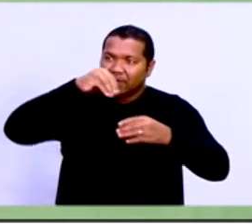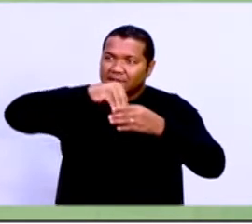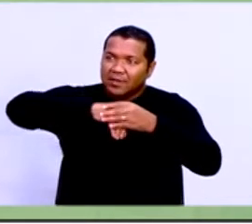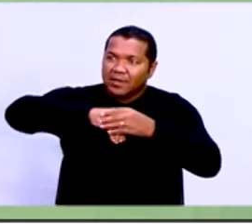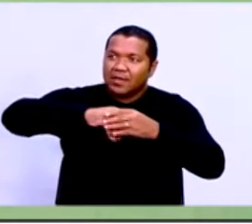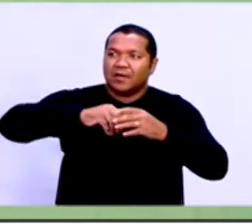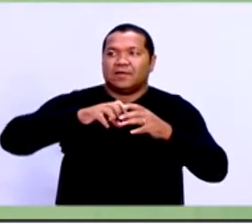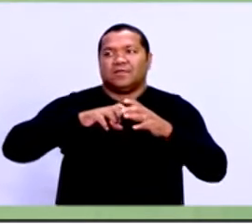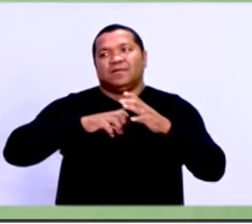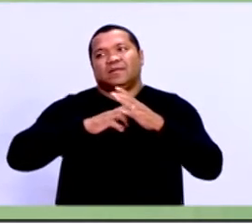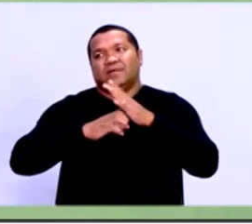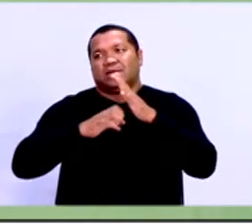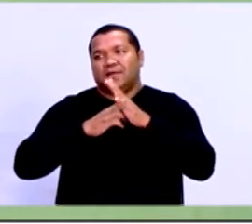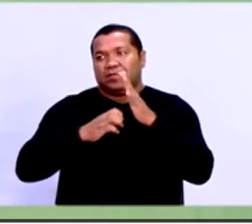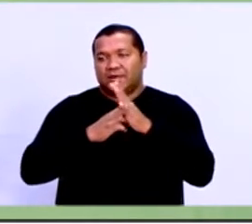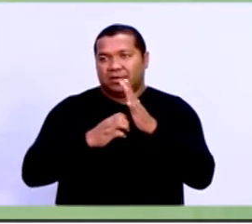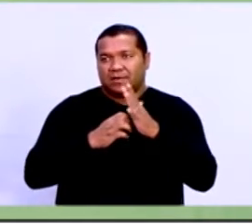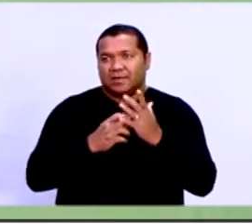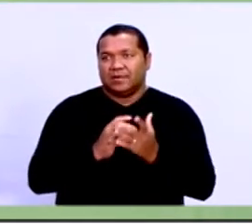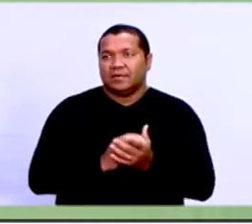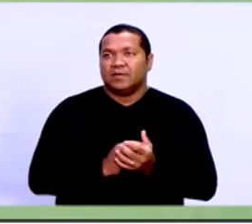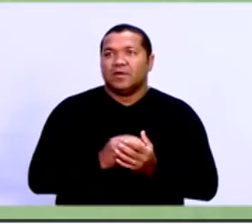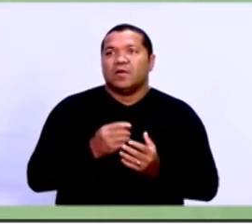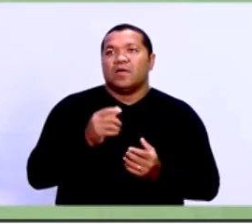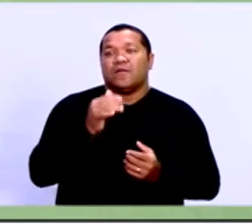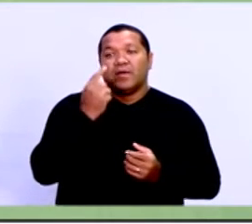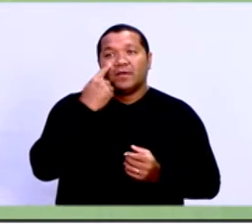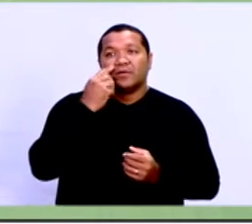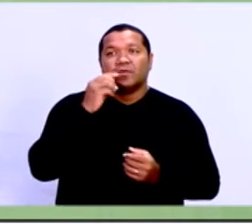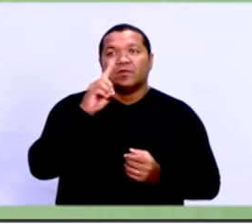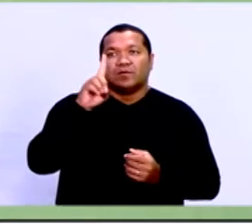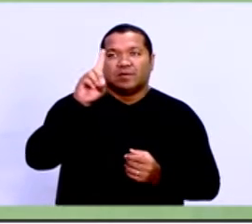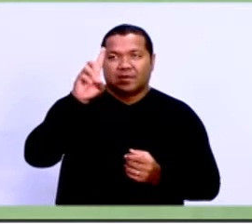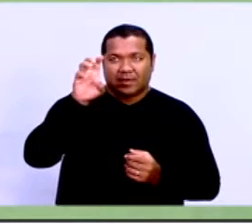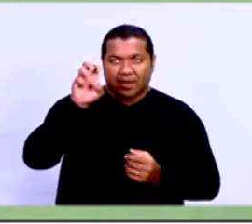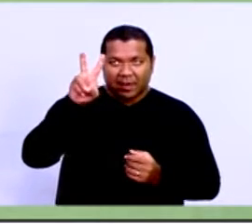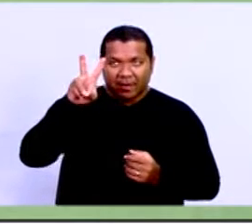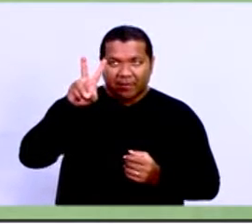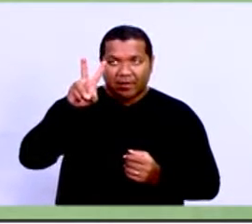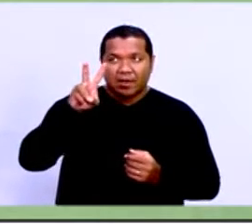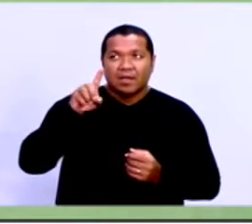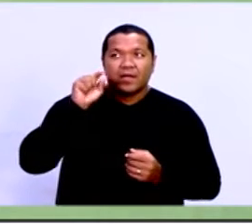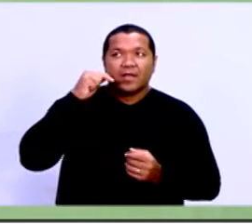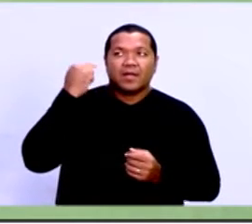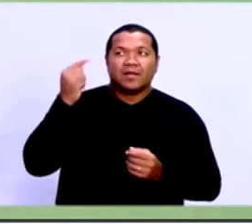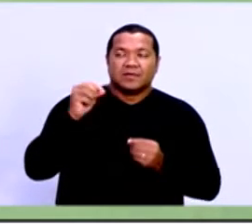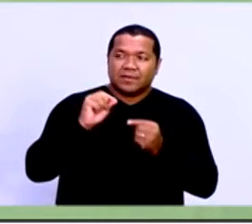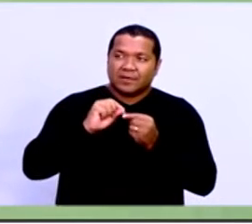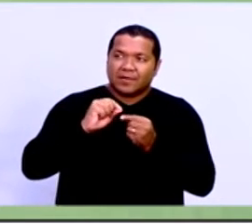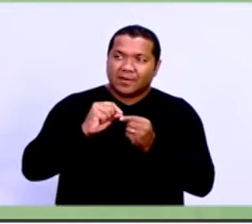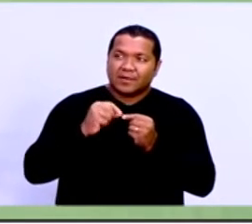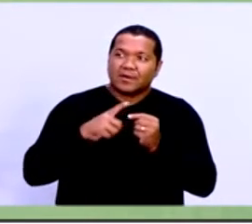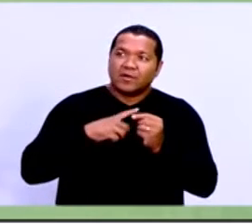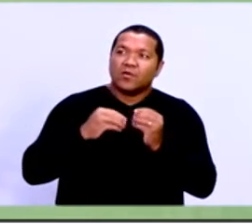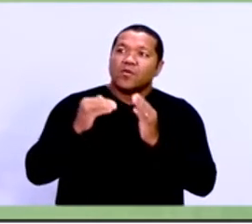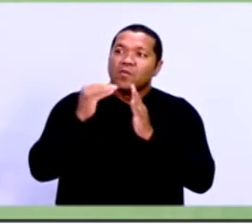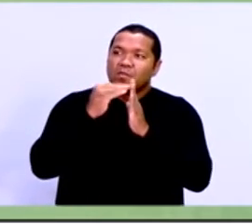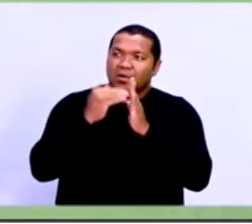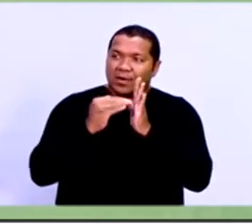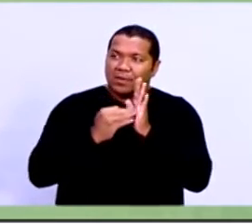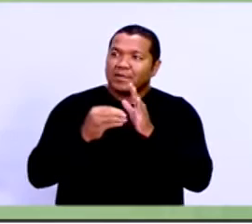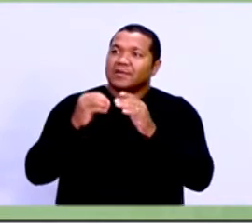é só o deve é o desenvolvimento eles utilizam o software dentro da